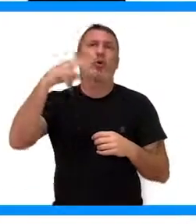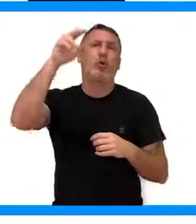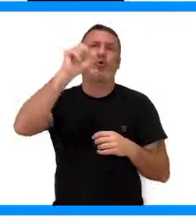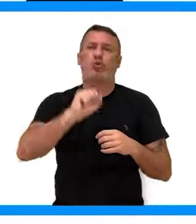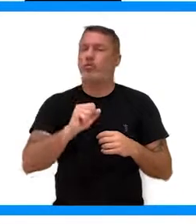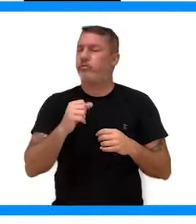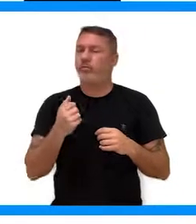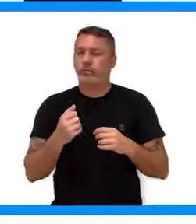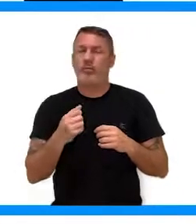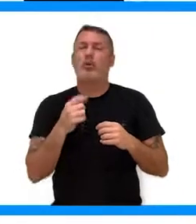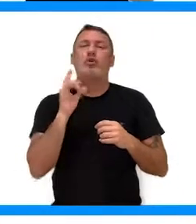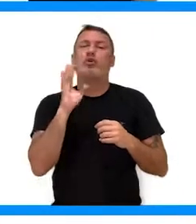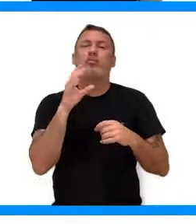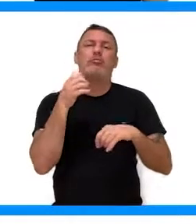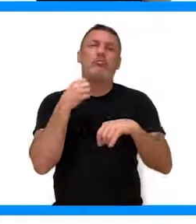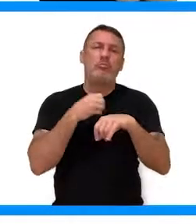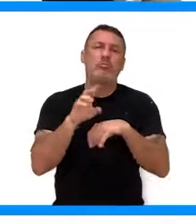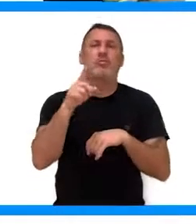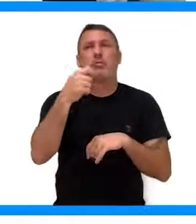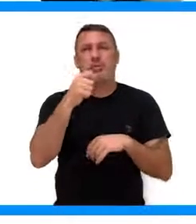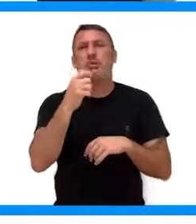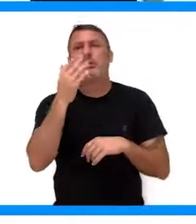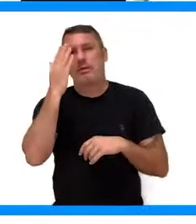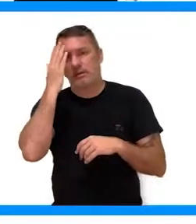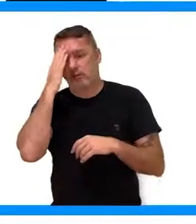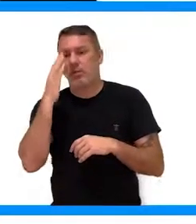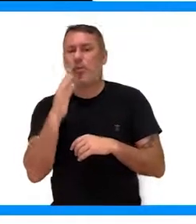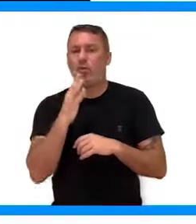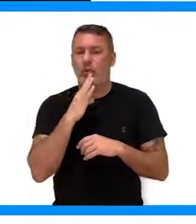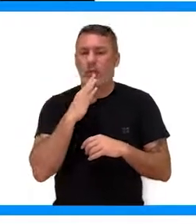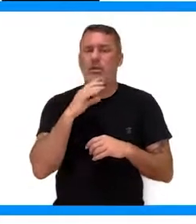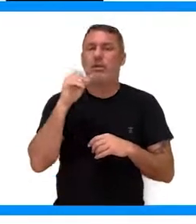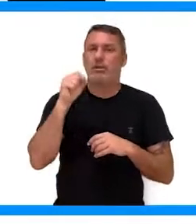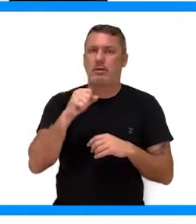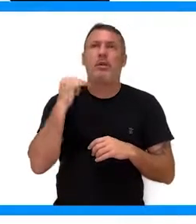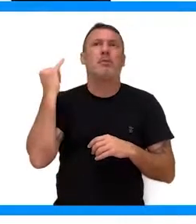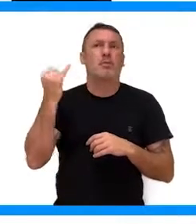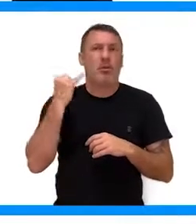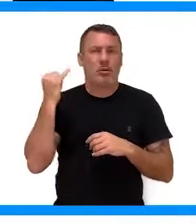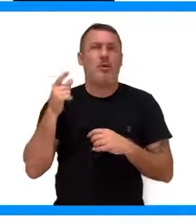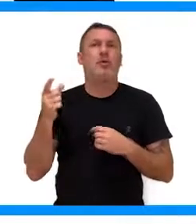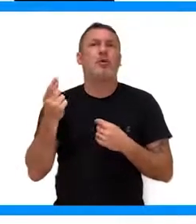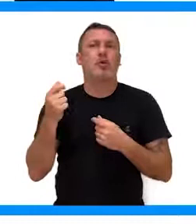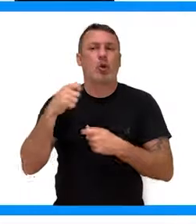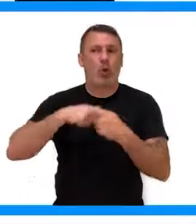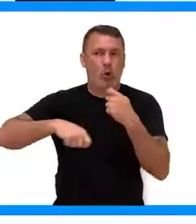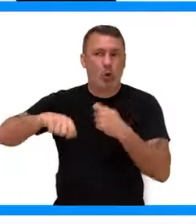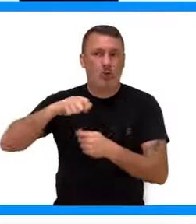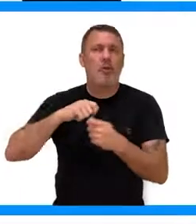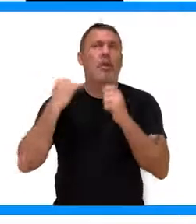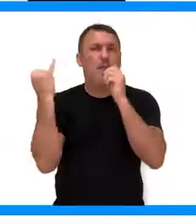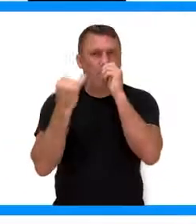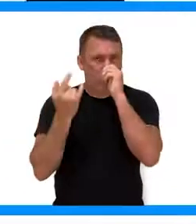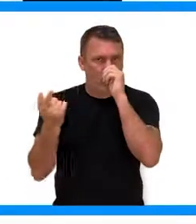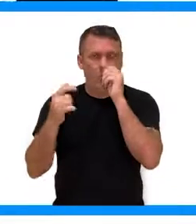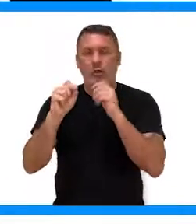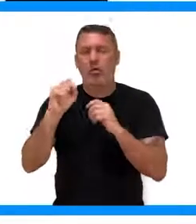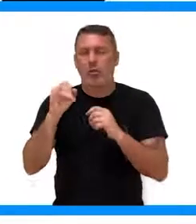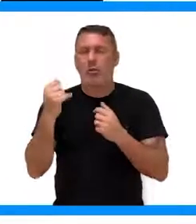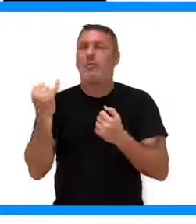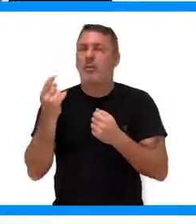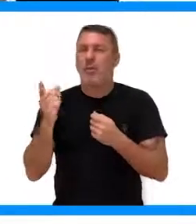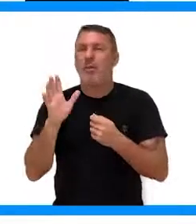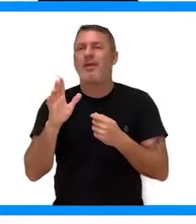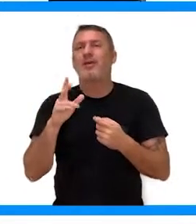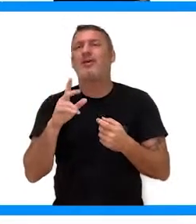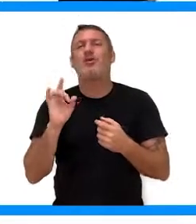a norte. Então, tudo bem, estamos aqui citando, reconhecendo esses valores, reconhecendo esse peso econômico, mas também não